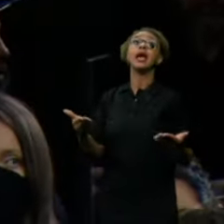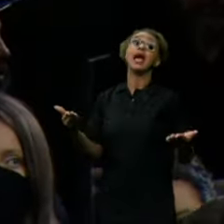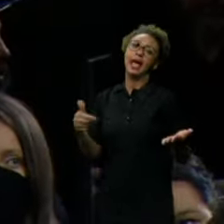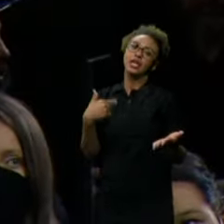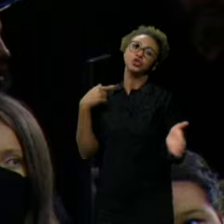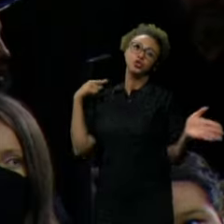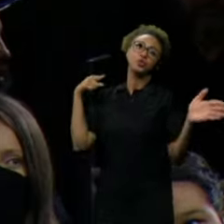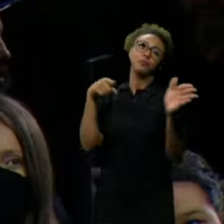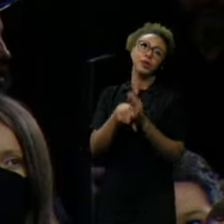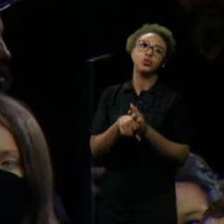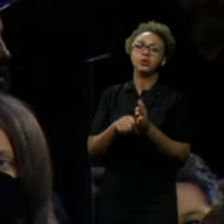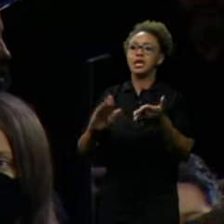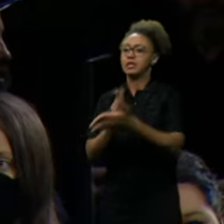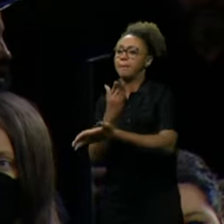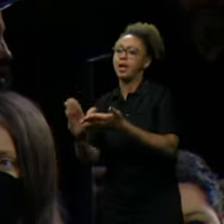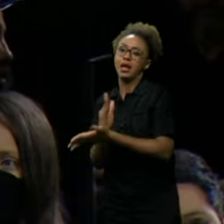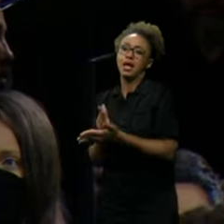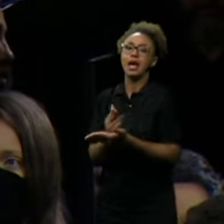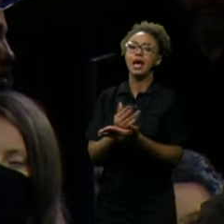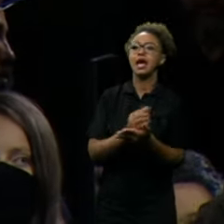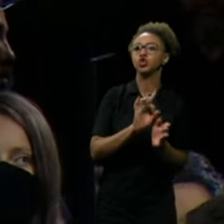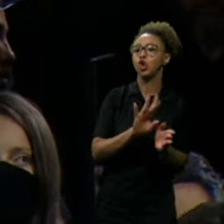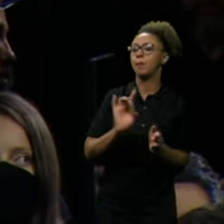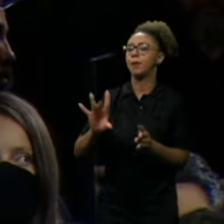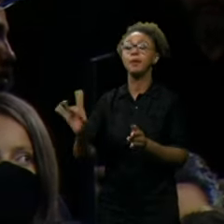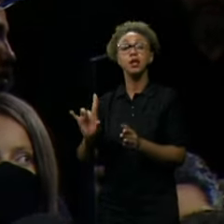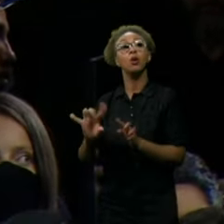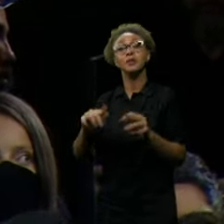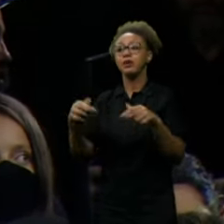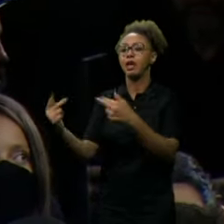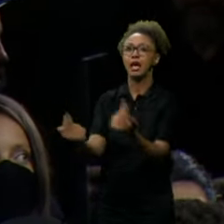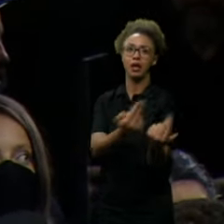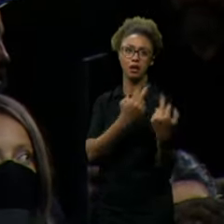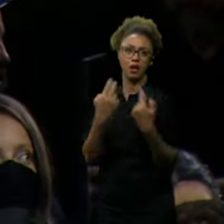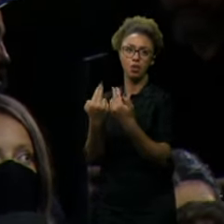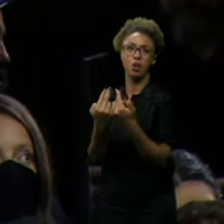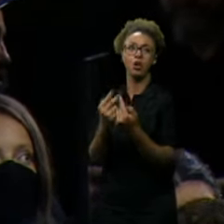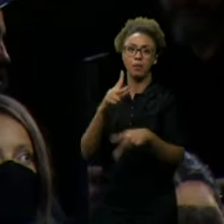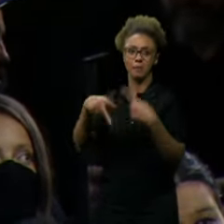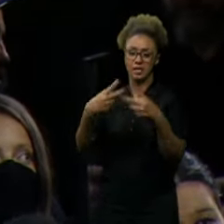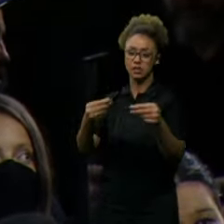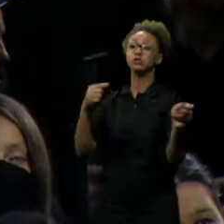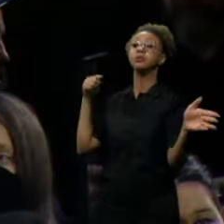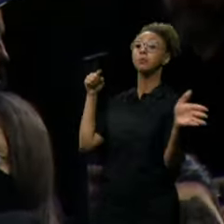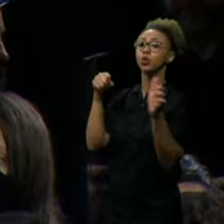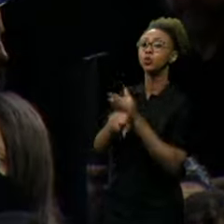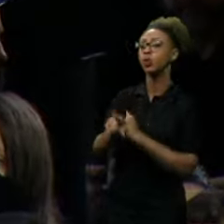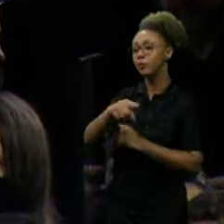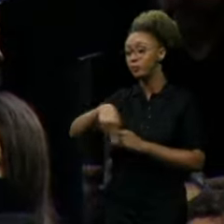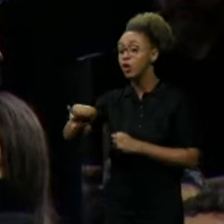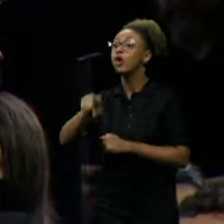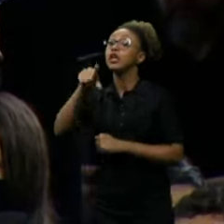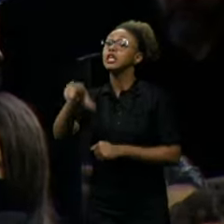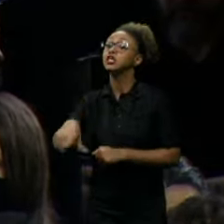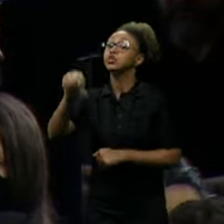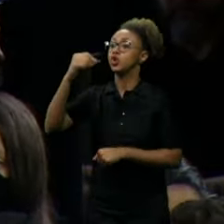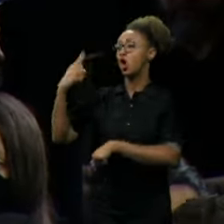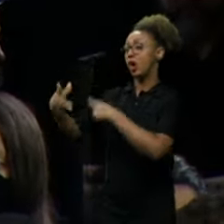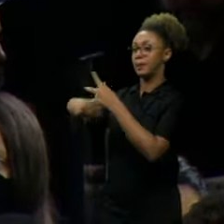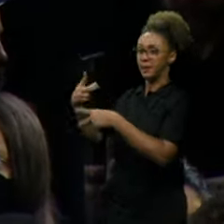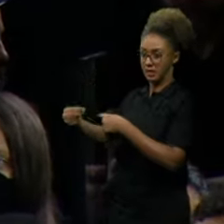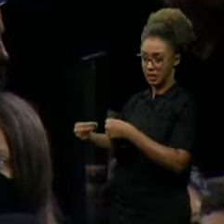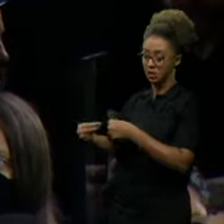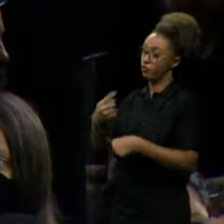vez porque não dava para segmentar o presente é que tem um presente só no atacado para todo mundo então a gente reuniu eles e perguntou olha vocês vão ter que escolher um presente